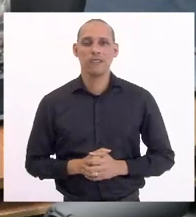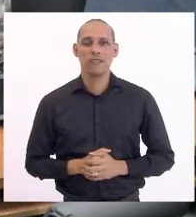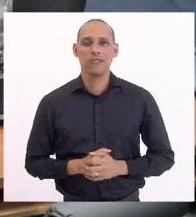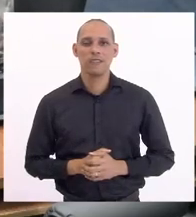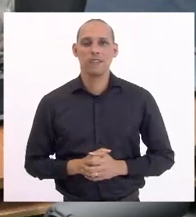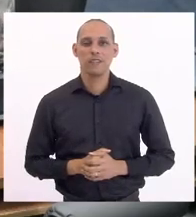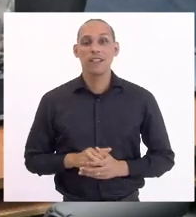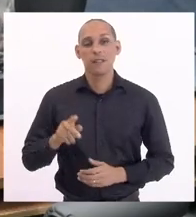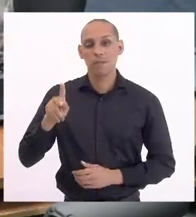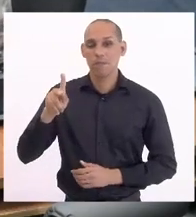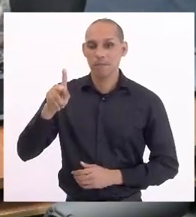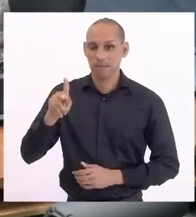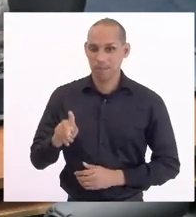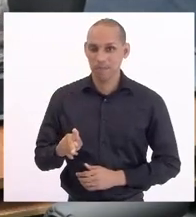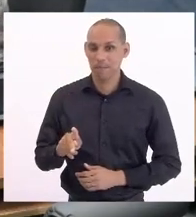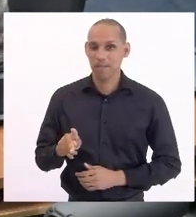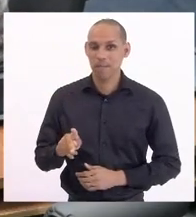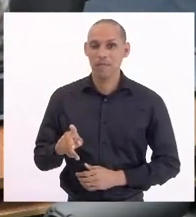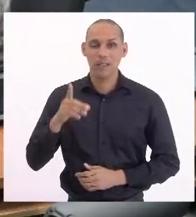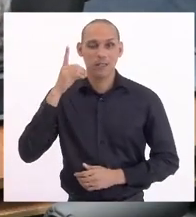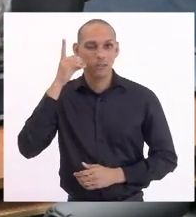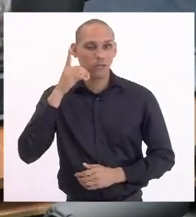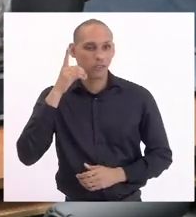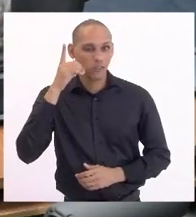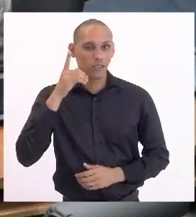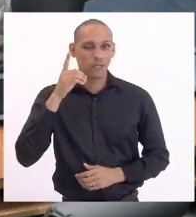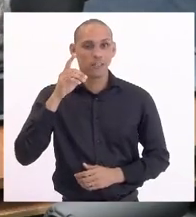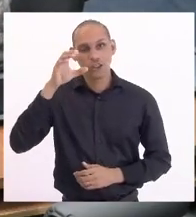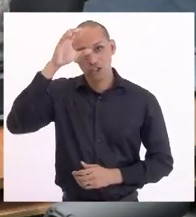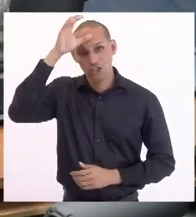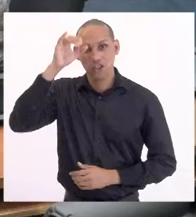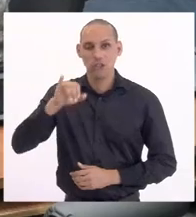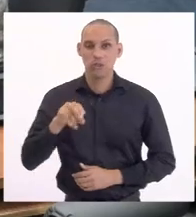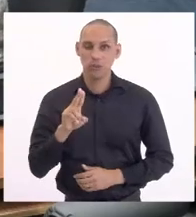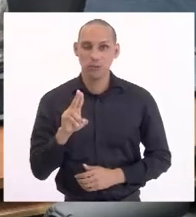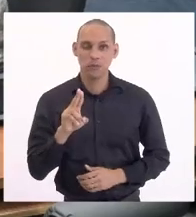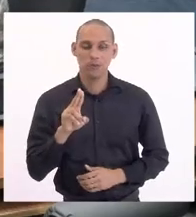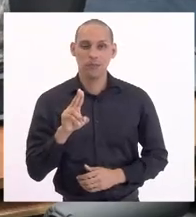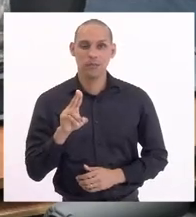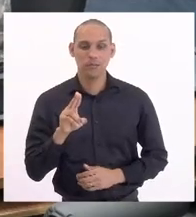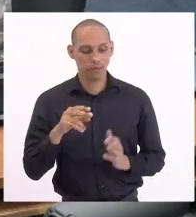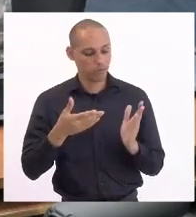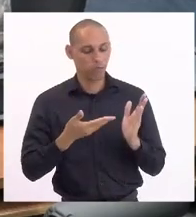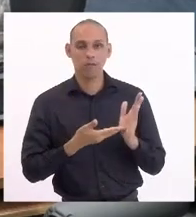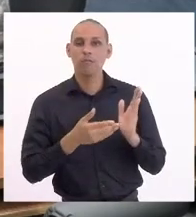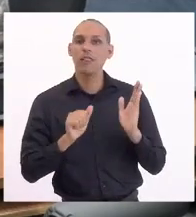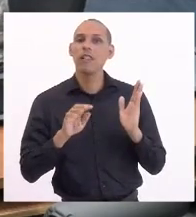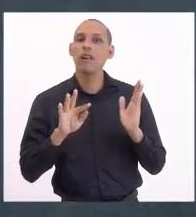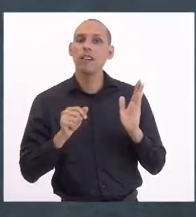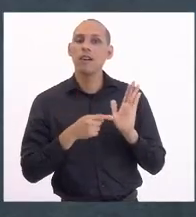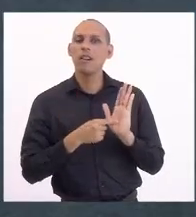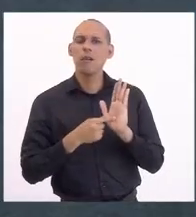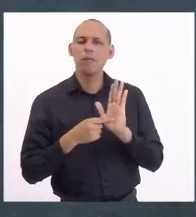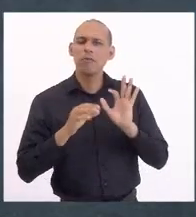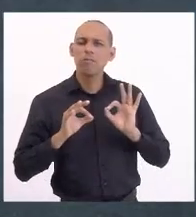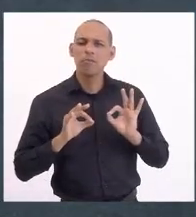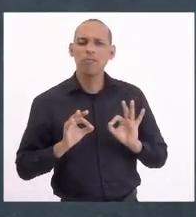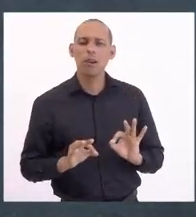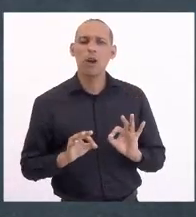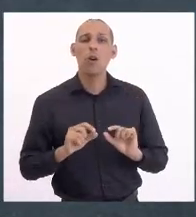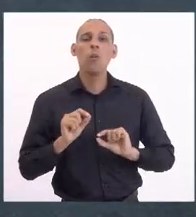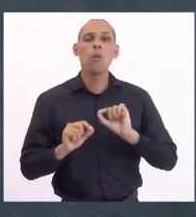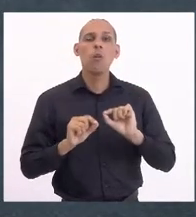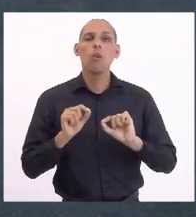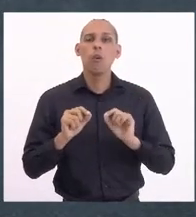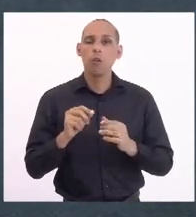Senhora presidente, deputada Tia Ju, a ata reflete com exatidão o ocorrido